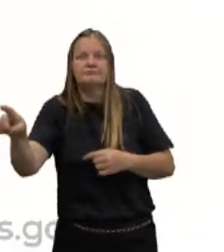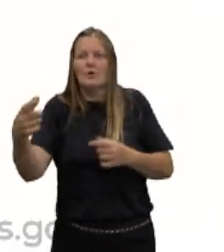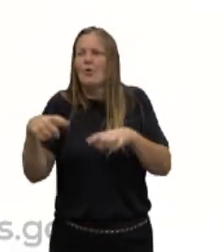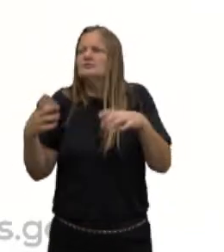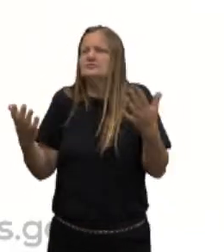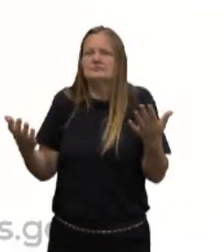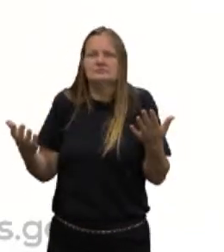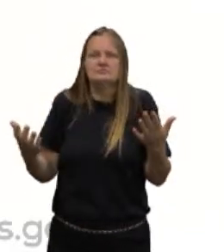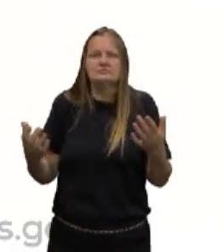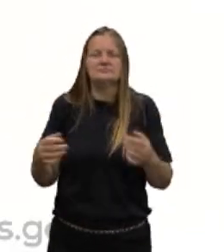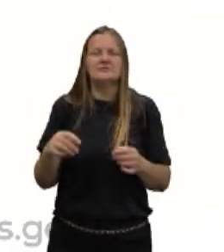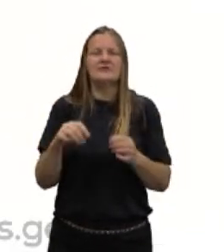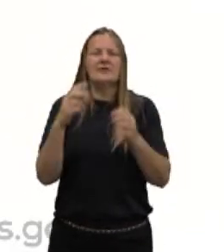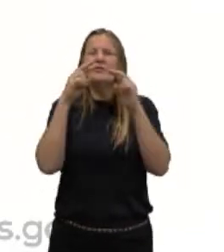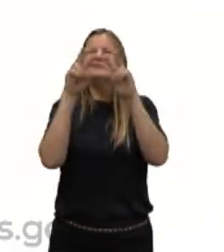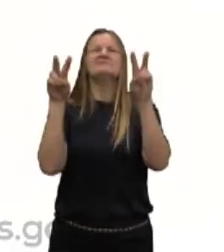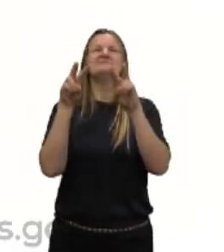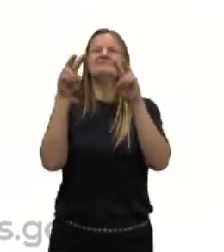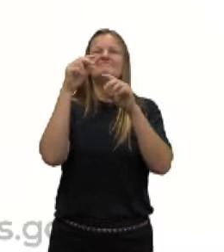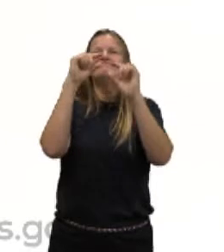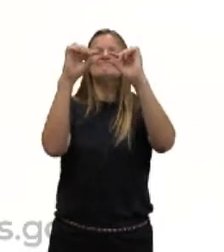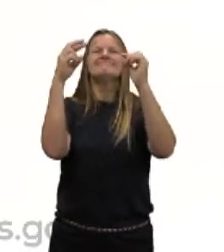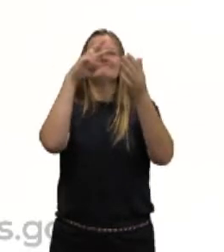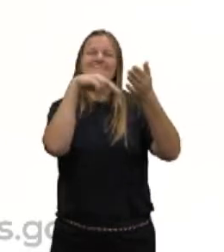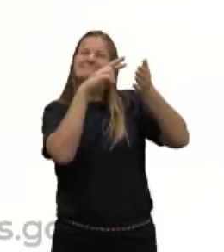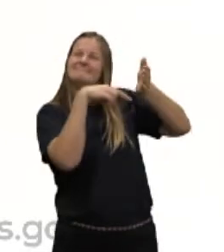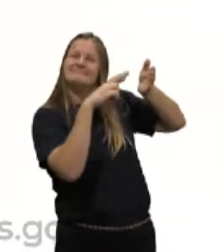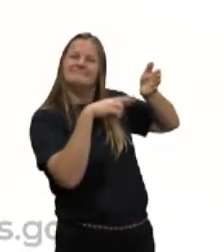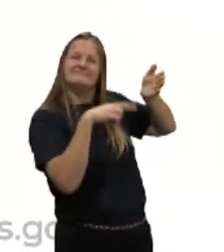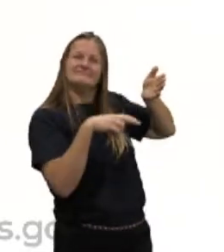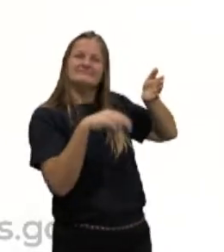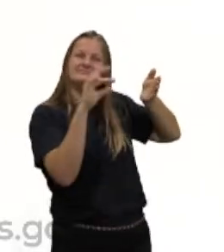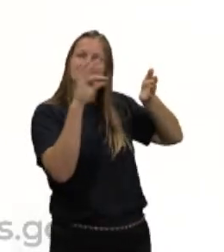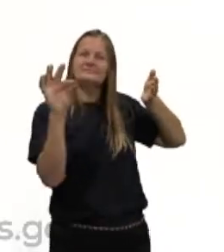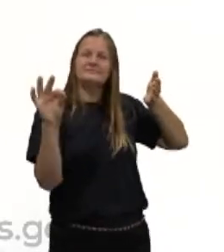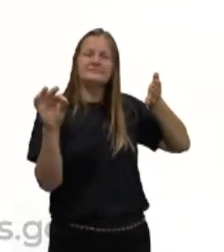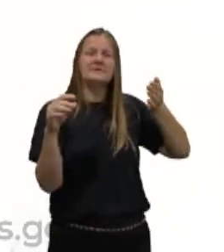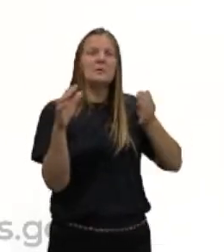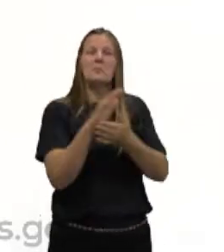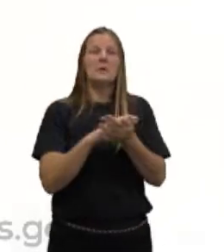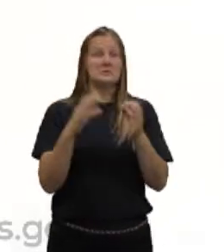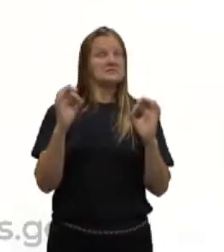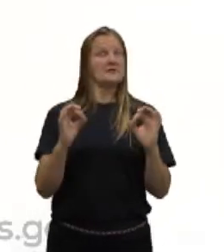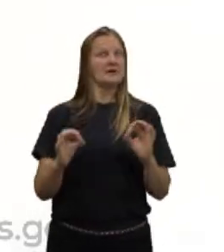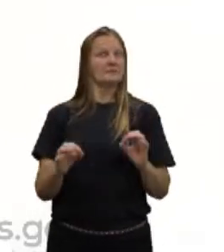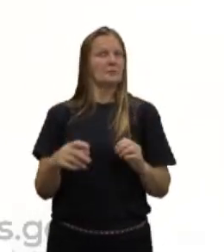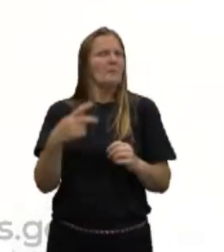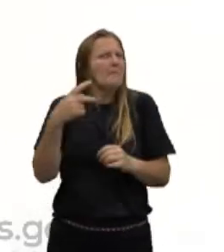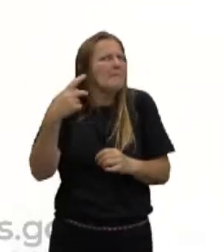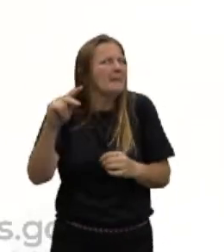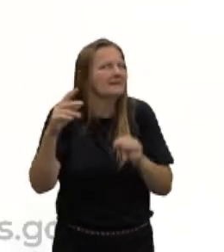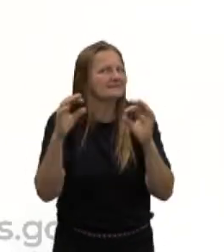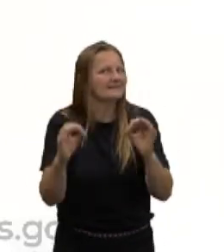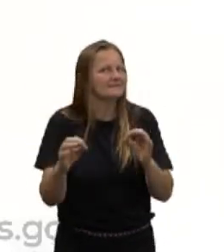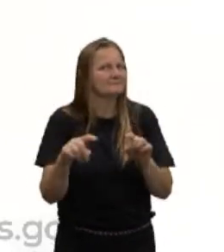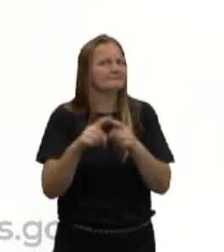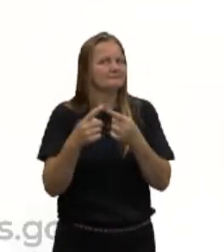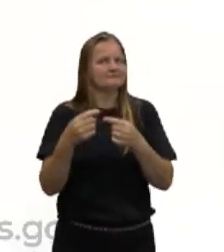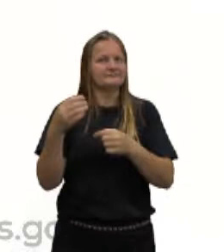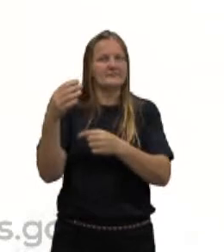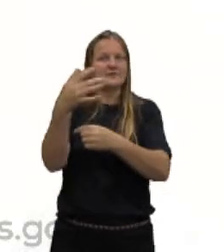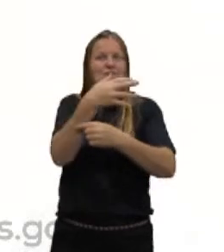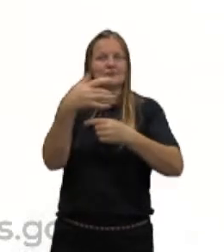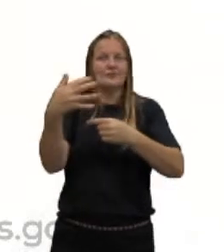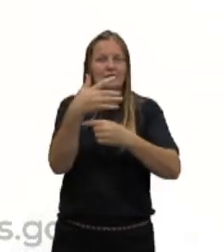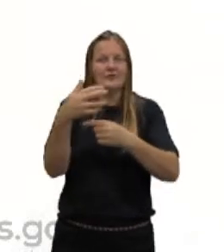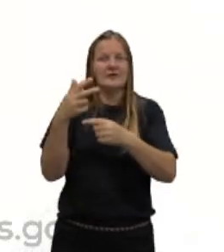primeira vista, quando a gente olha aquela frase, vou voltar nela, não parece ter nada errado, né? Séries entram e